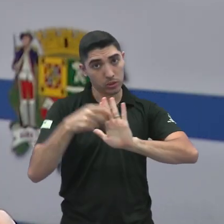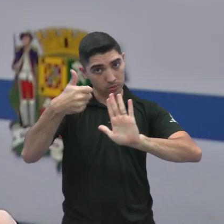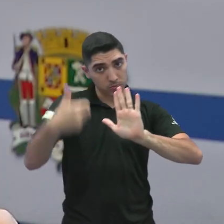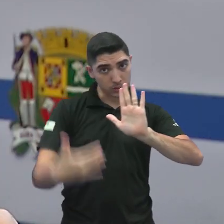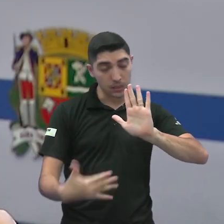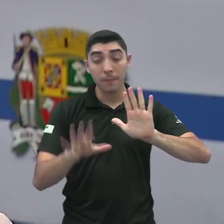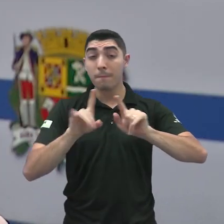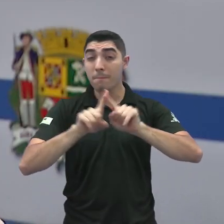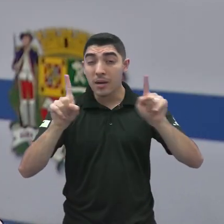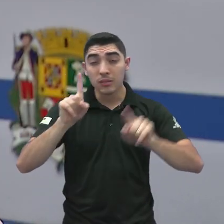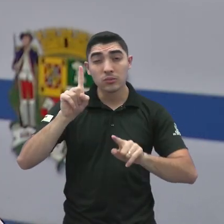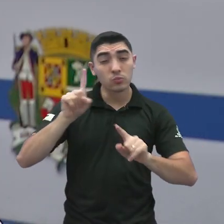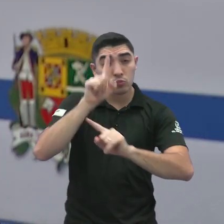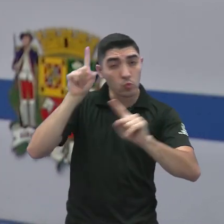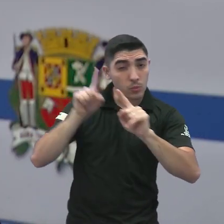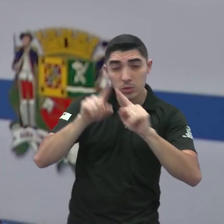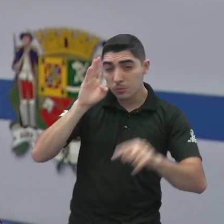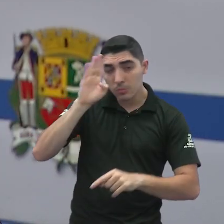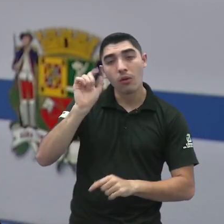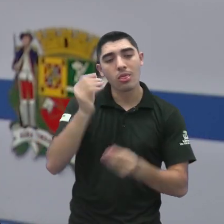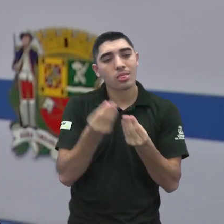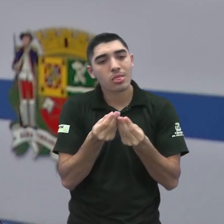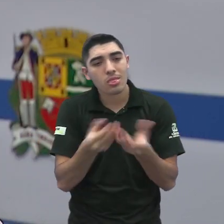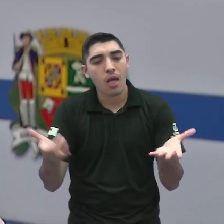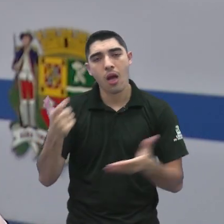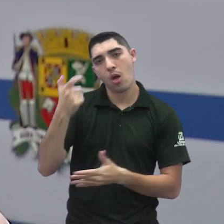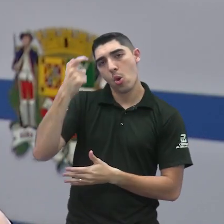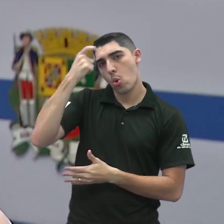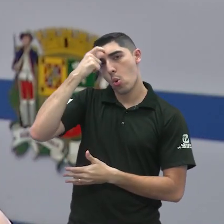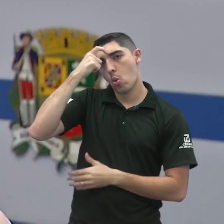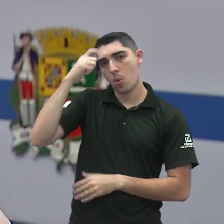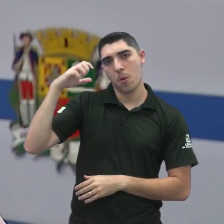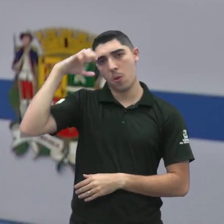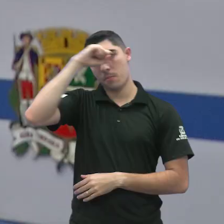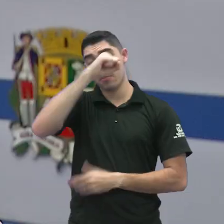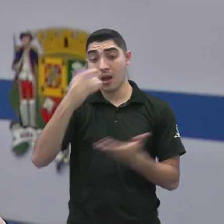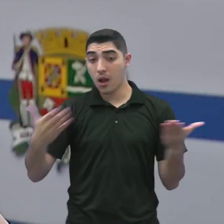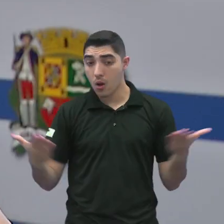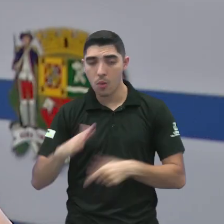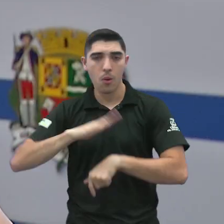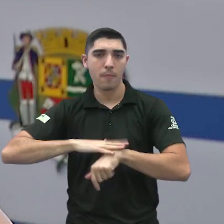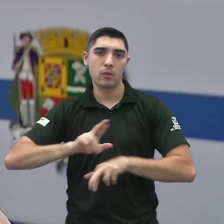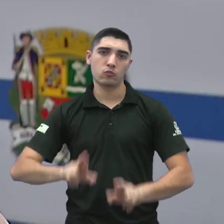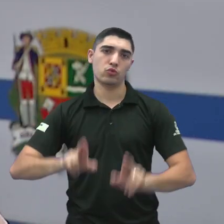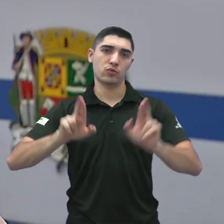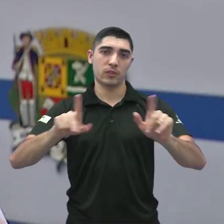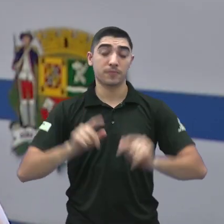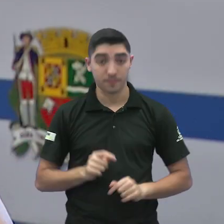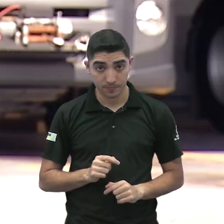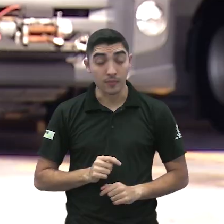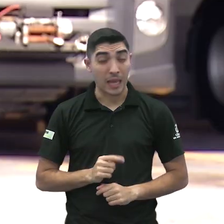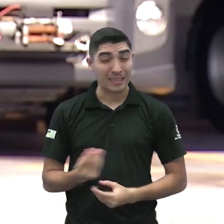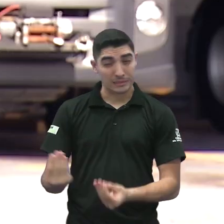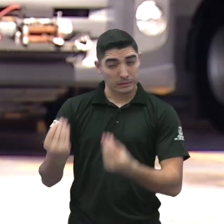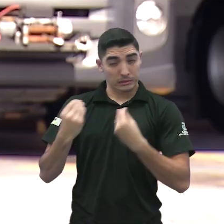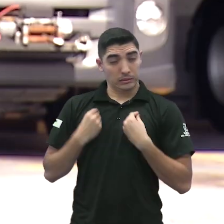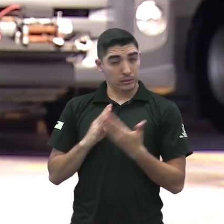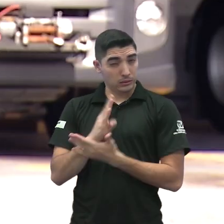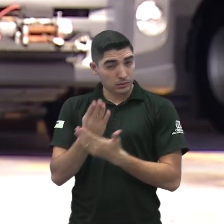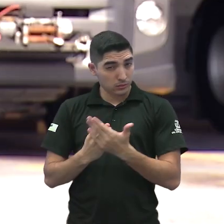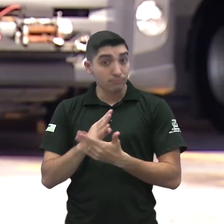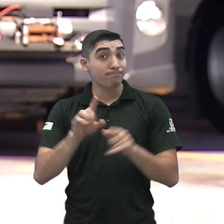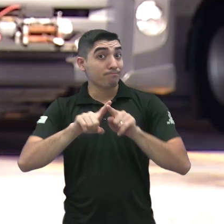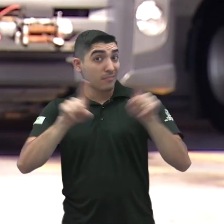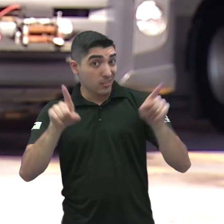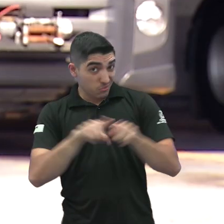projeto ele visa principalmente conscientizar as pessoas desse novo momento que nós devemos viver. Além do incômodo,